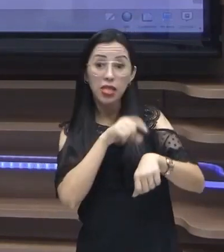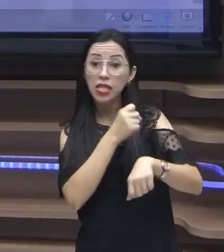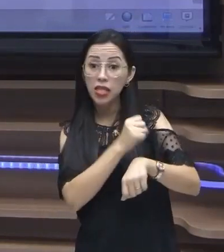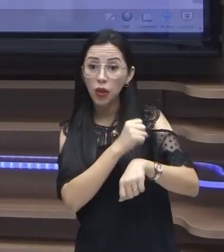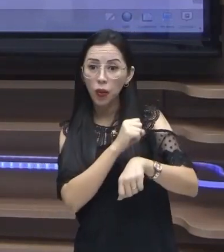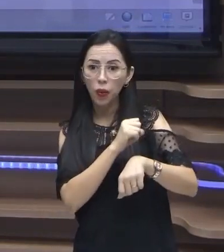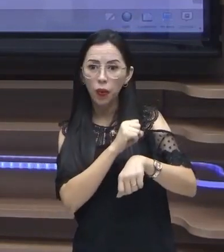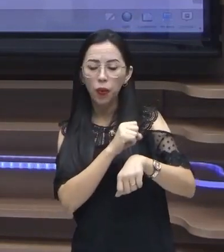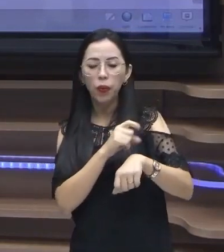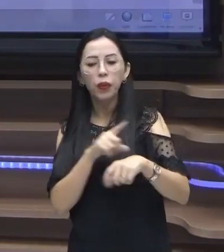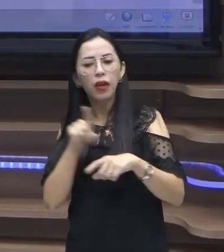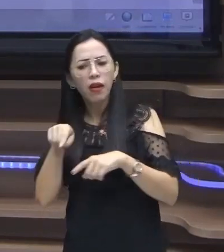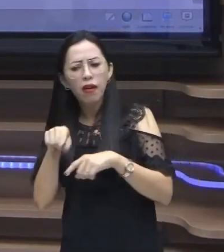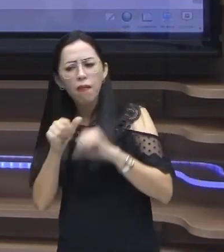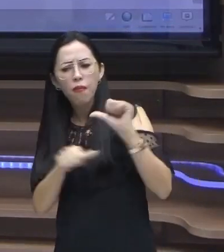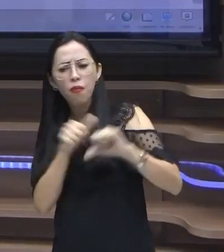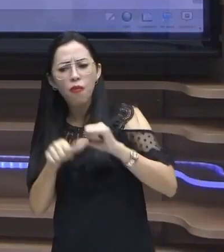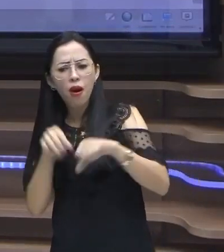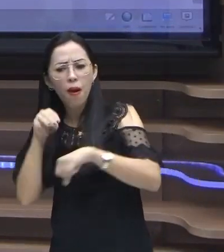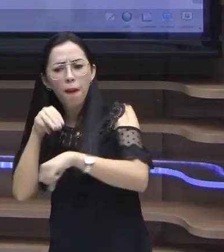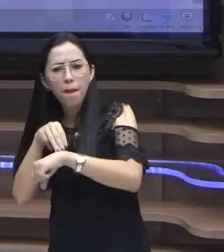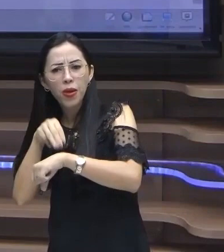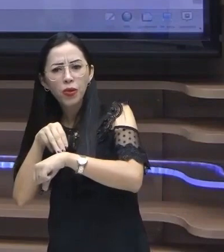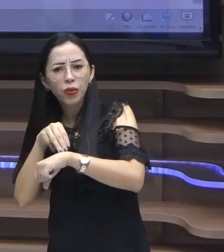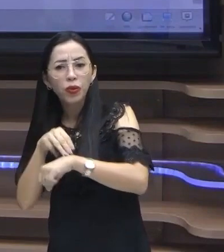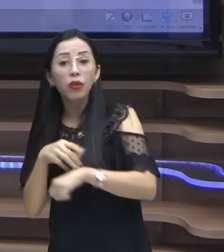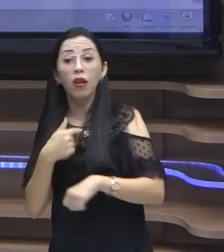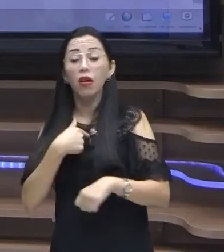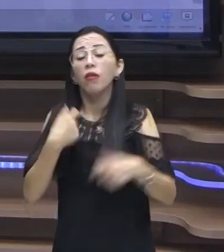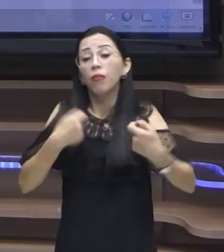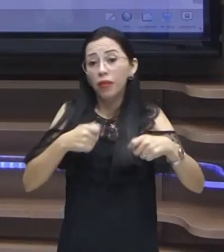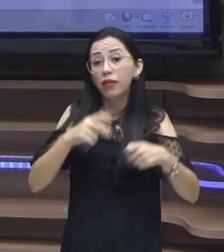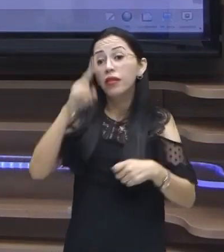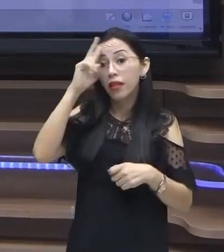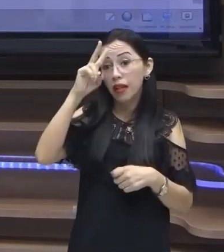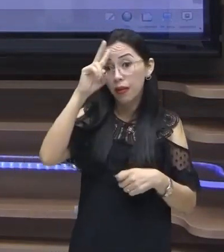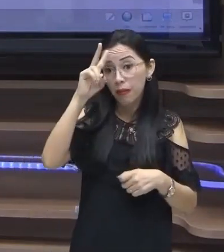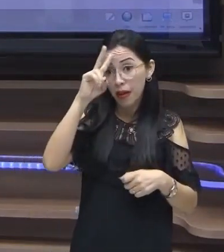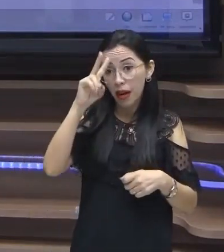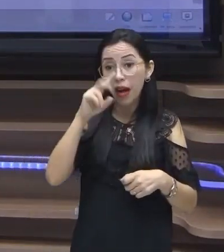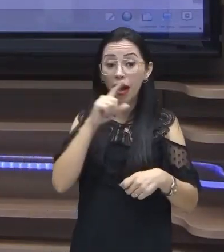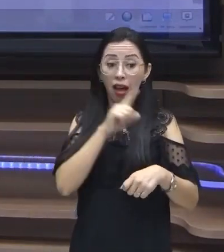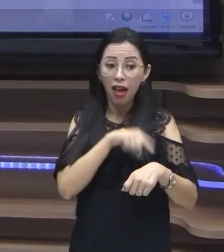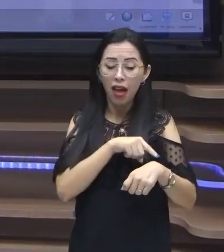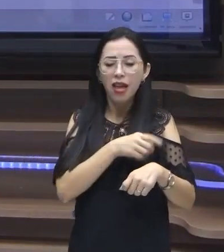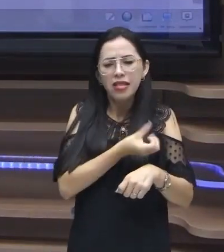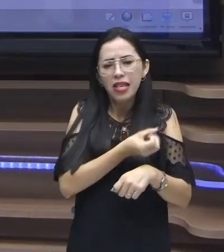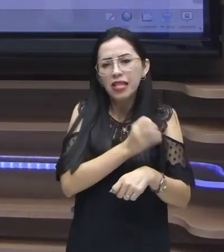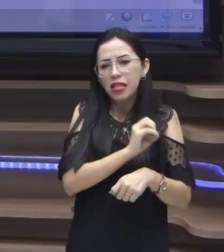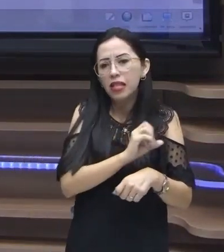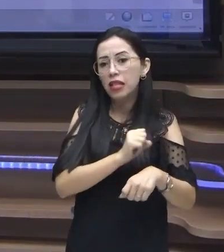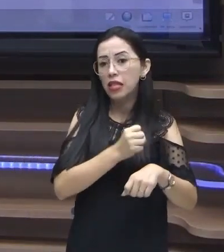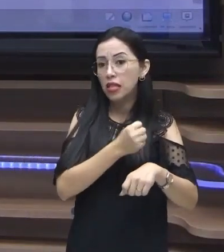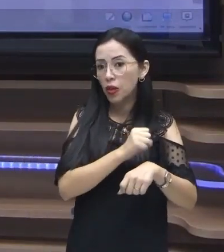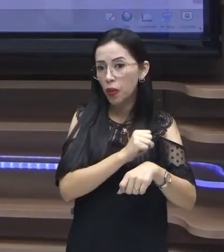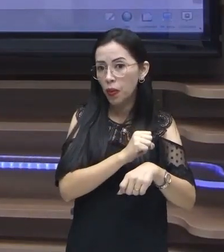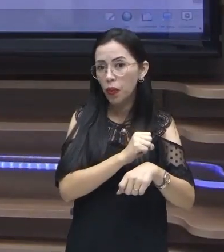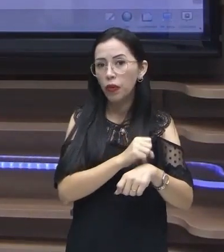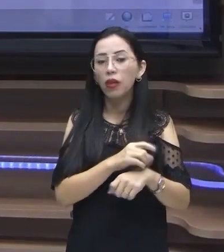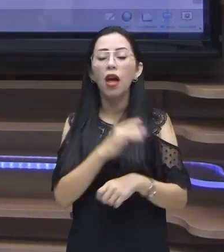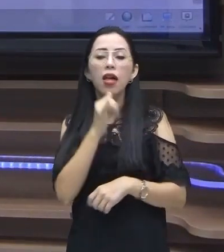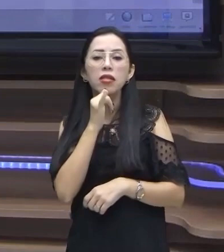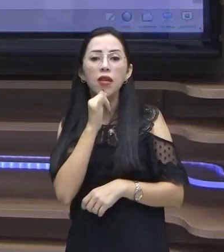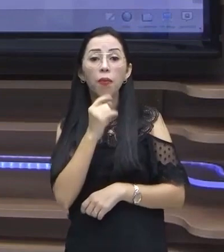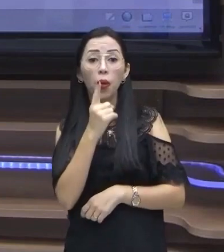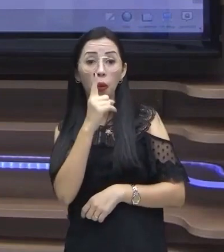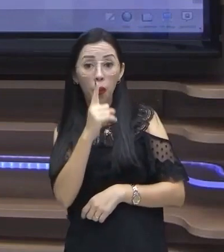1 minuto é igual a 60 segundos. Uma semana tem quanto? 7 dias. Um ano tem